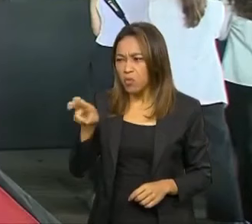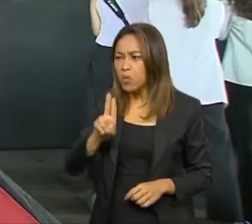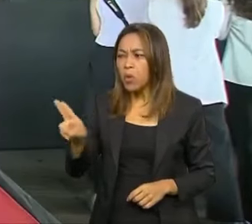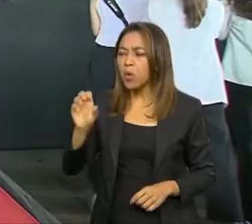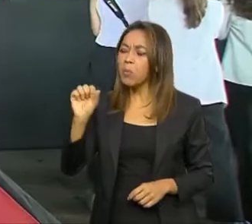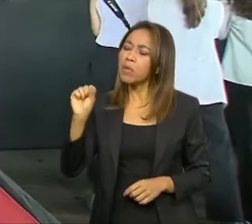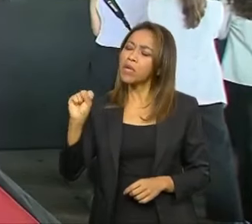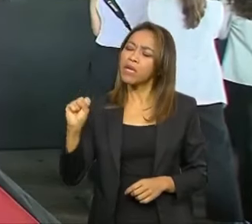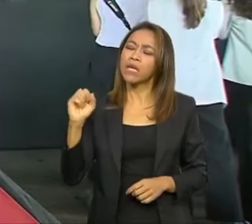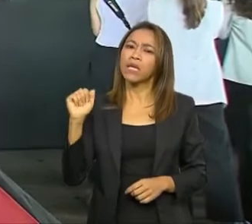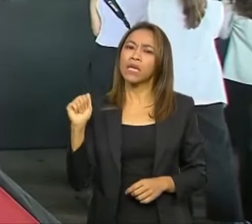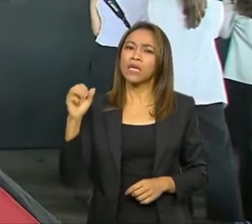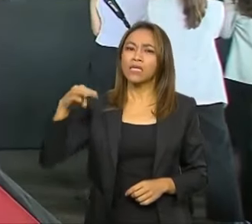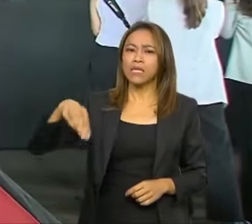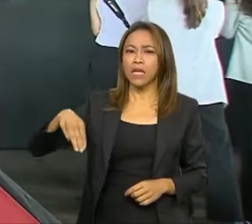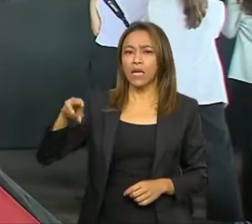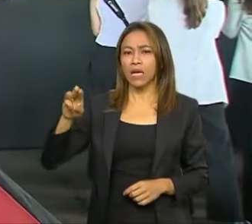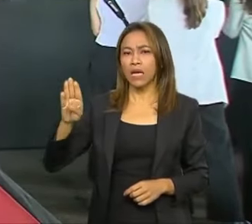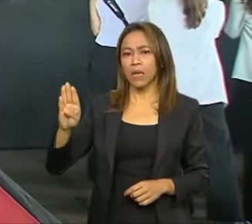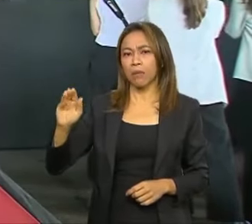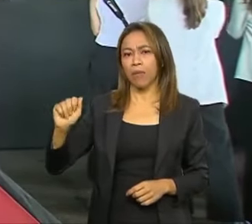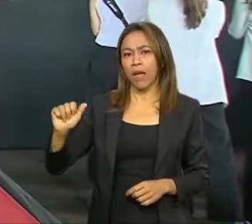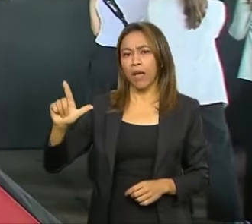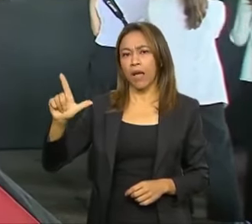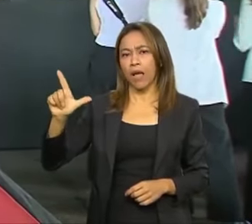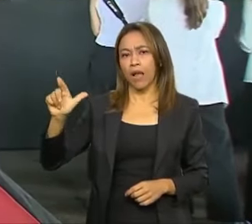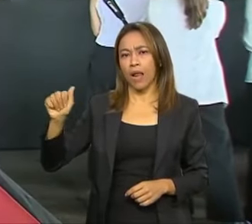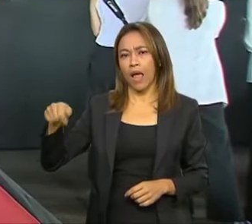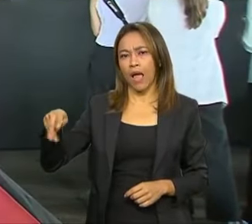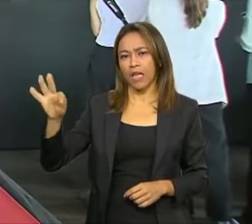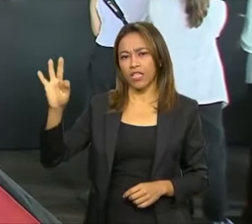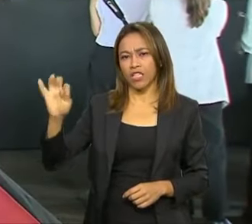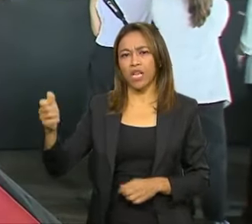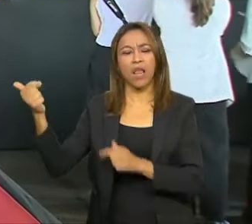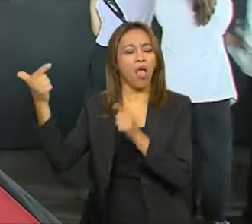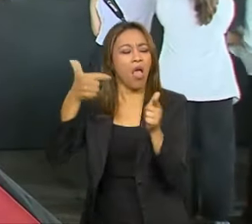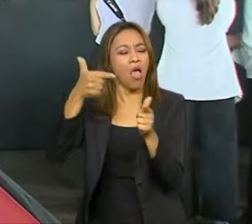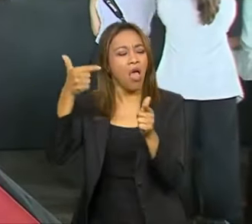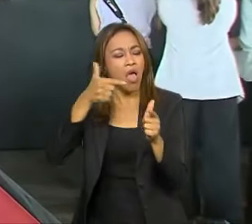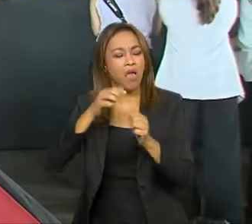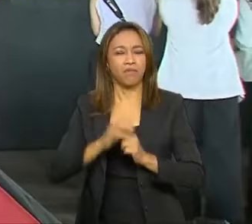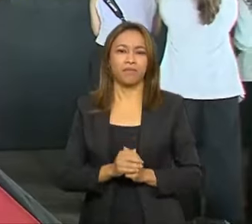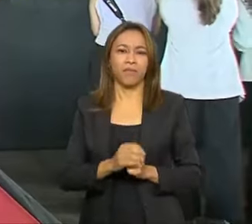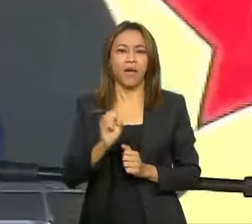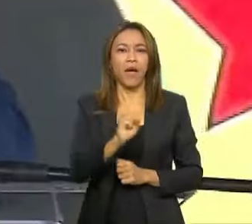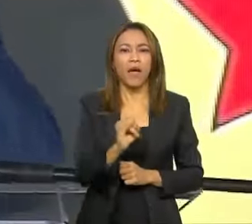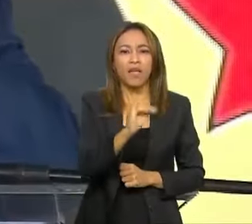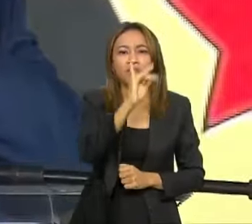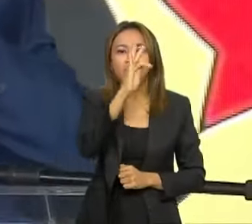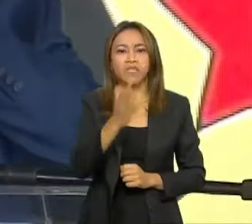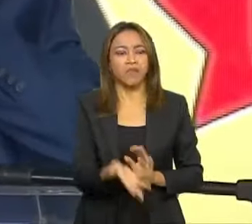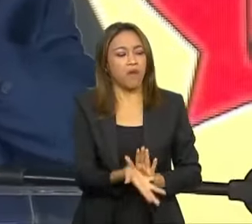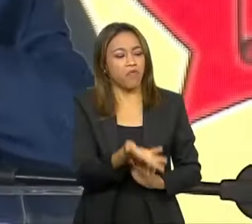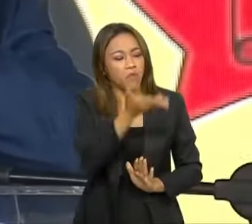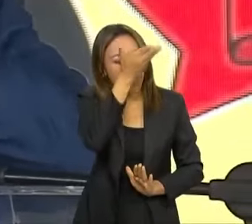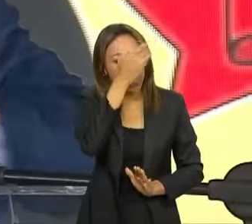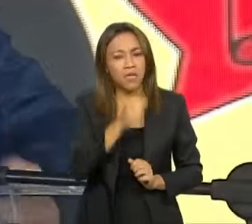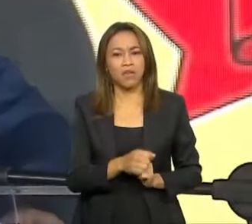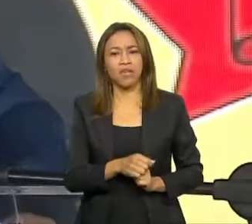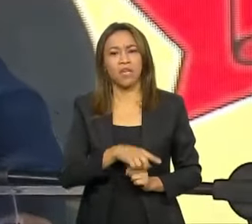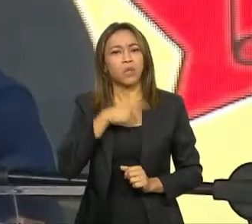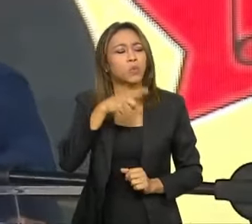dar certo, a inflação vai subir, não vai ter crescimento econômico, isso já tinha lá naquele